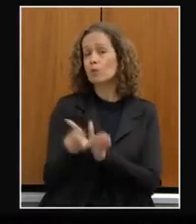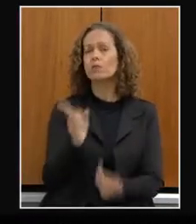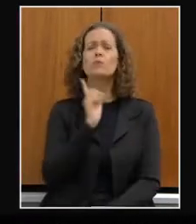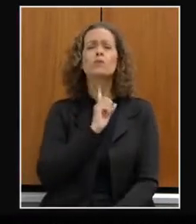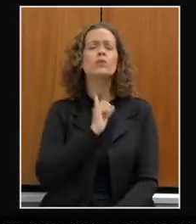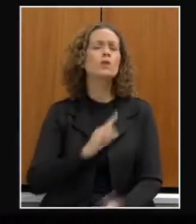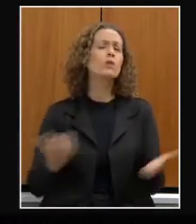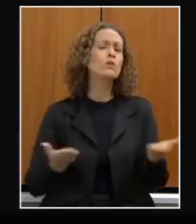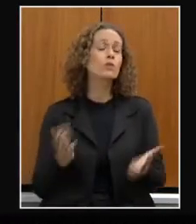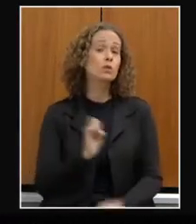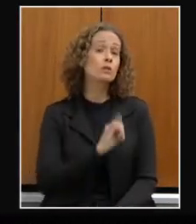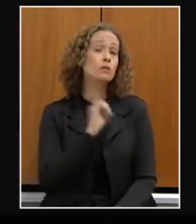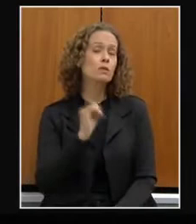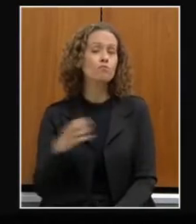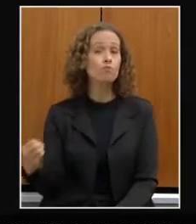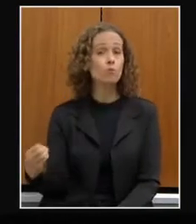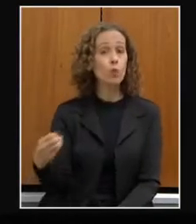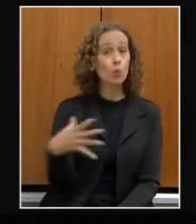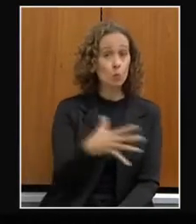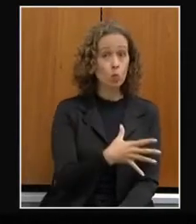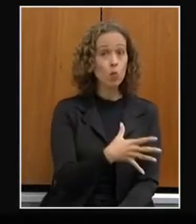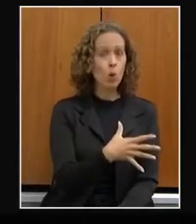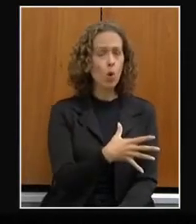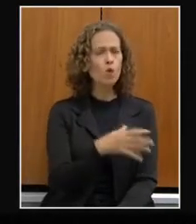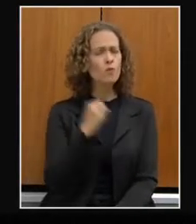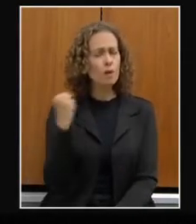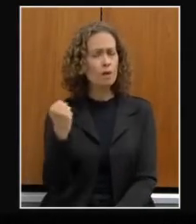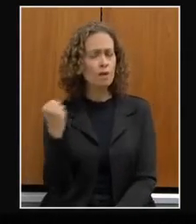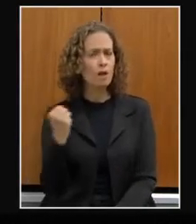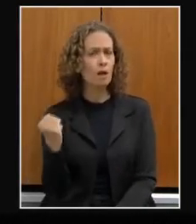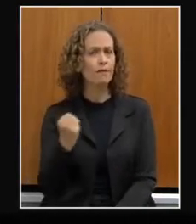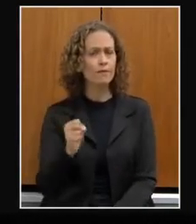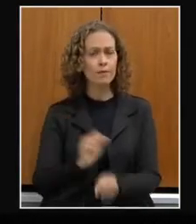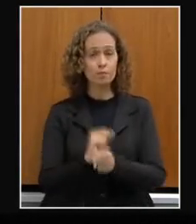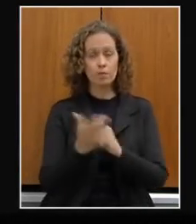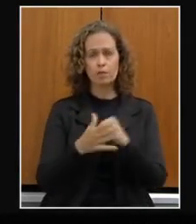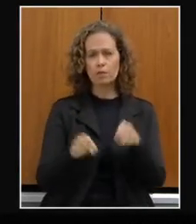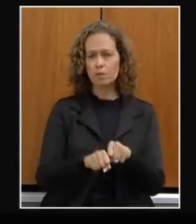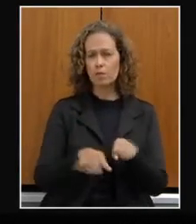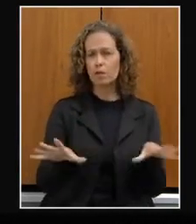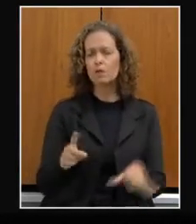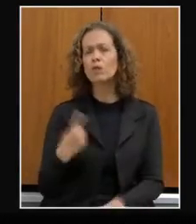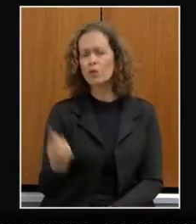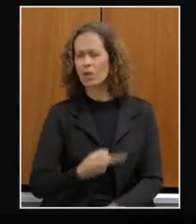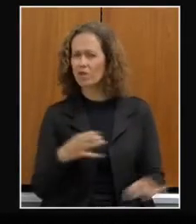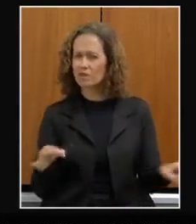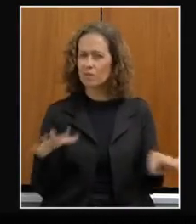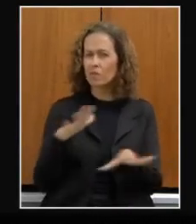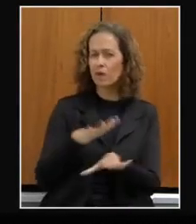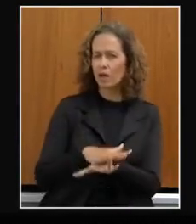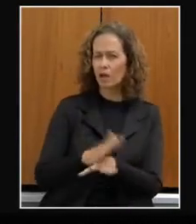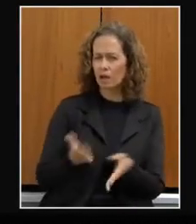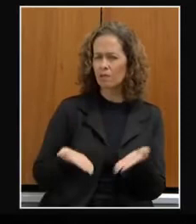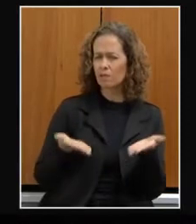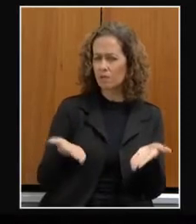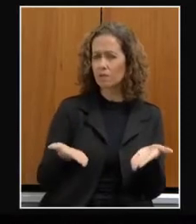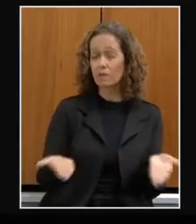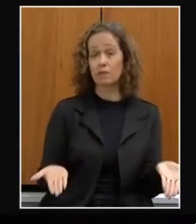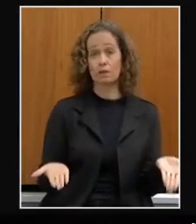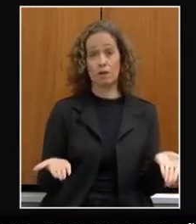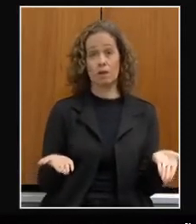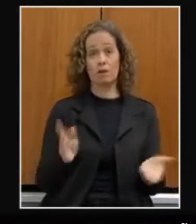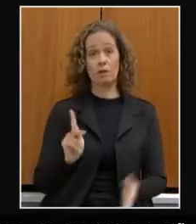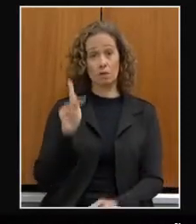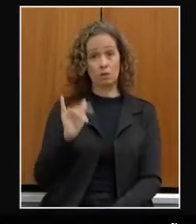se houver um novo agravamento da pandemia estaremos preparados para esse enfrentamento no kit de